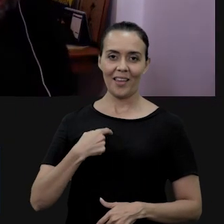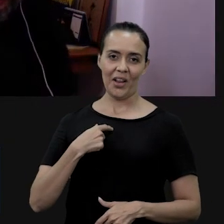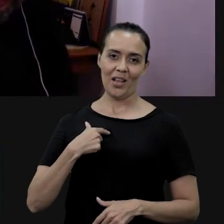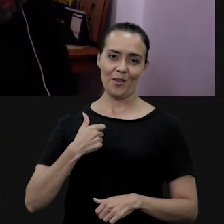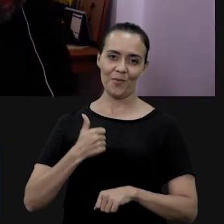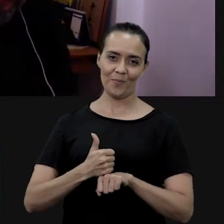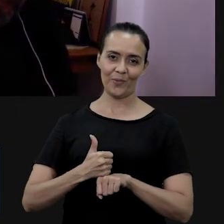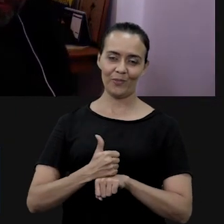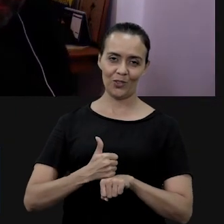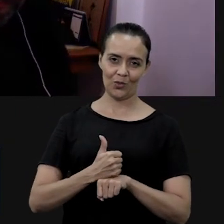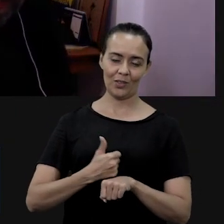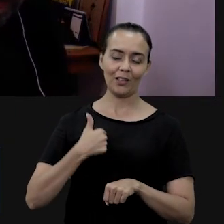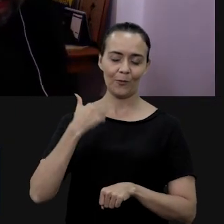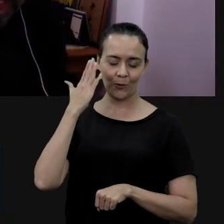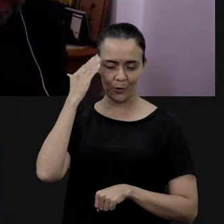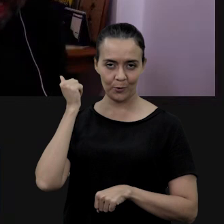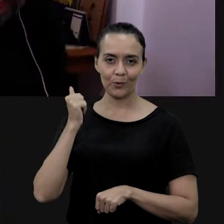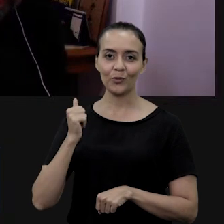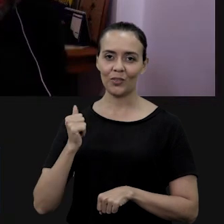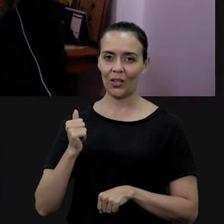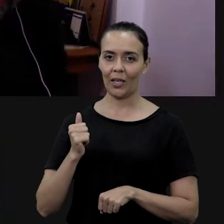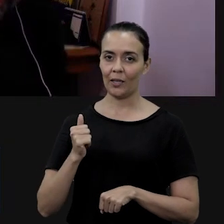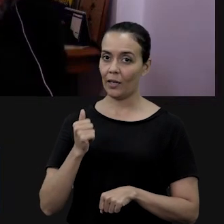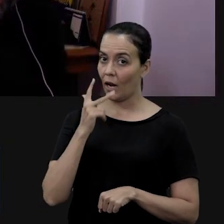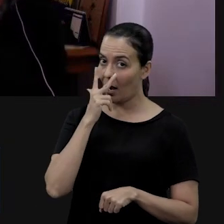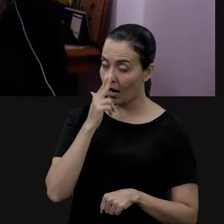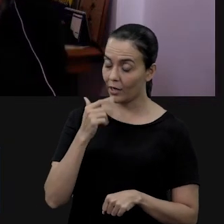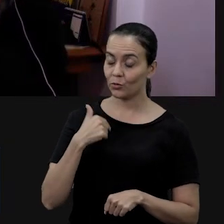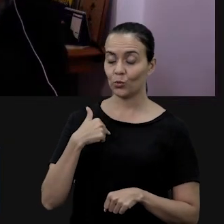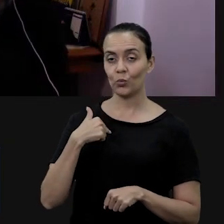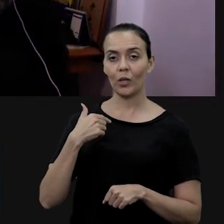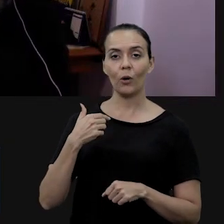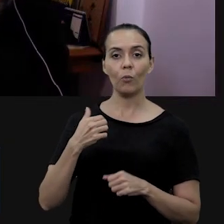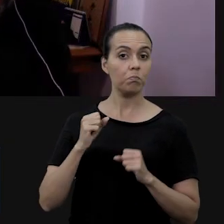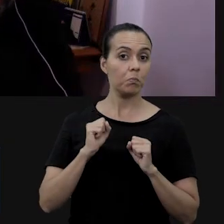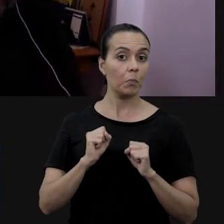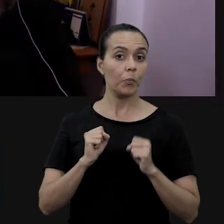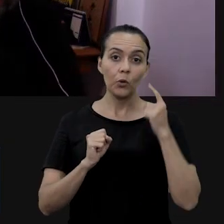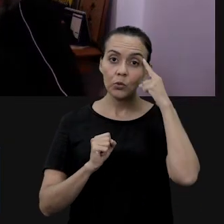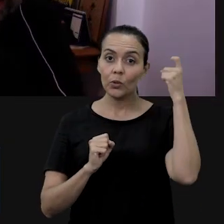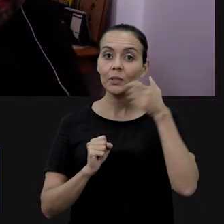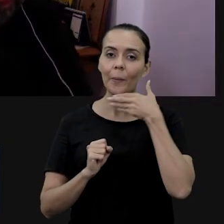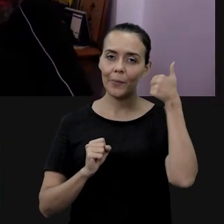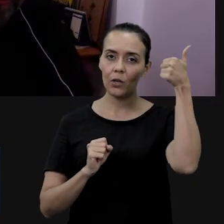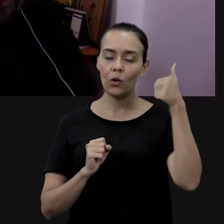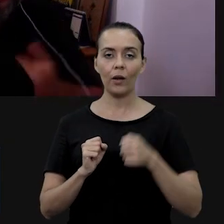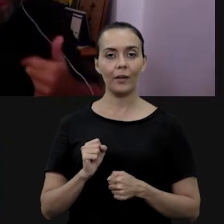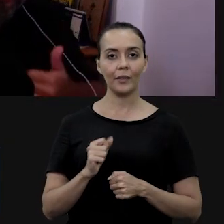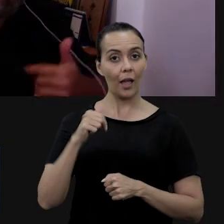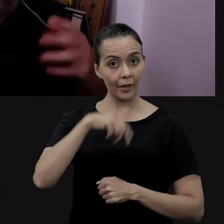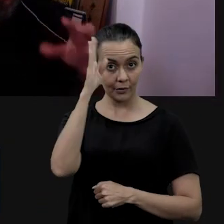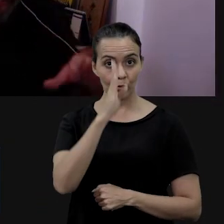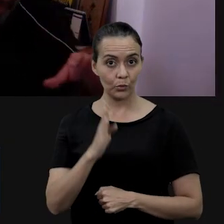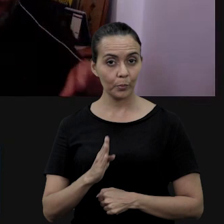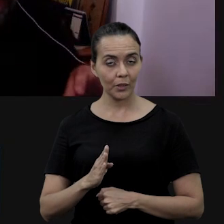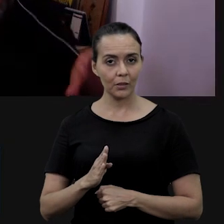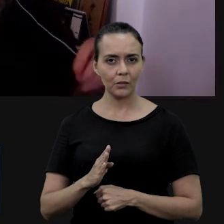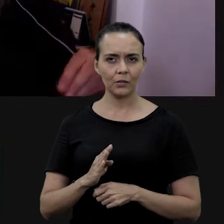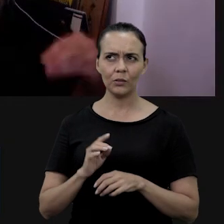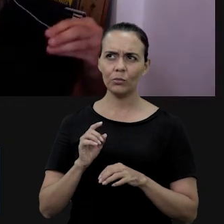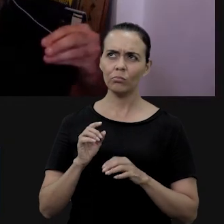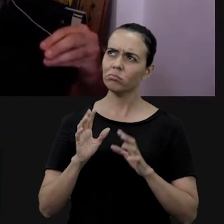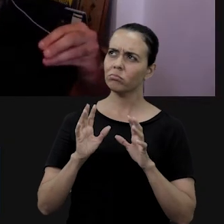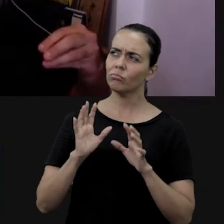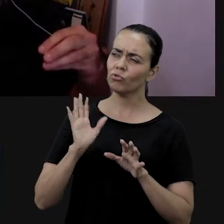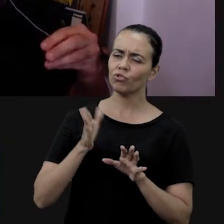verdade, o perito, o especialista, é o técnico de som, né? Porque na história do cinema, aqui no